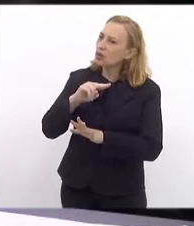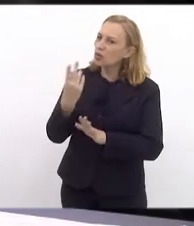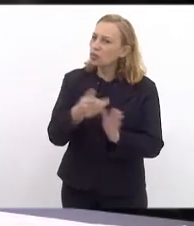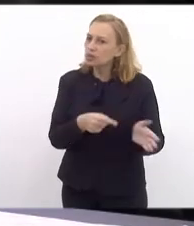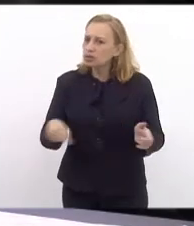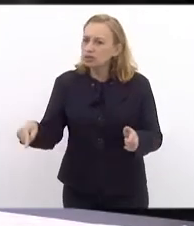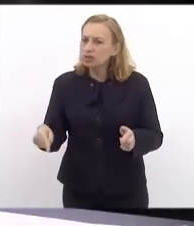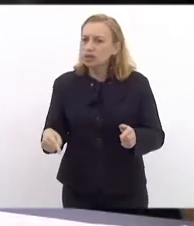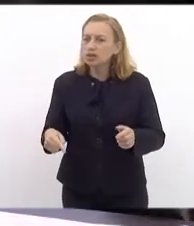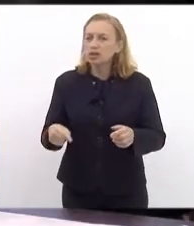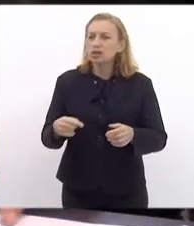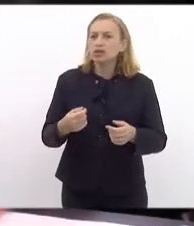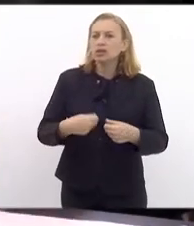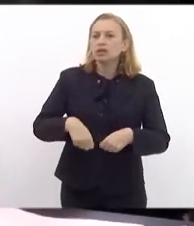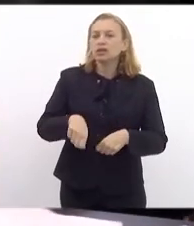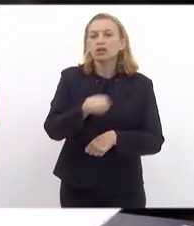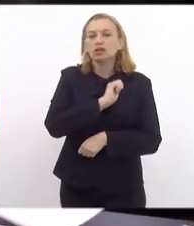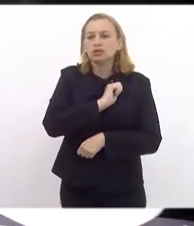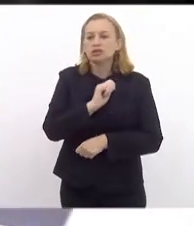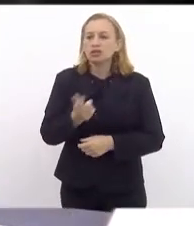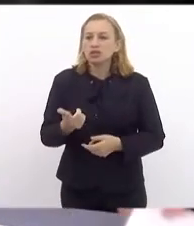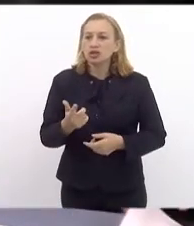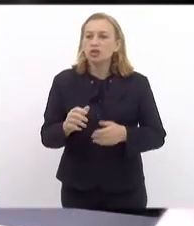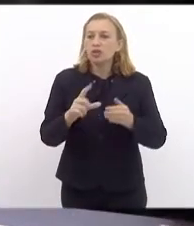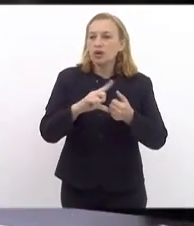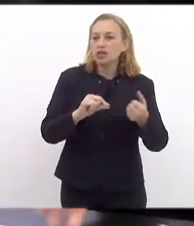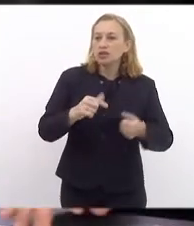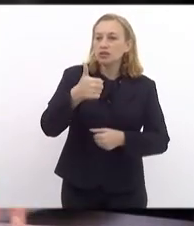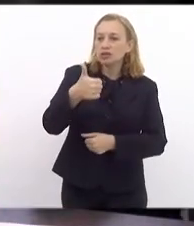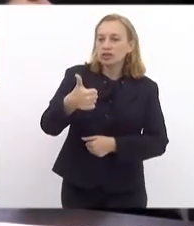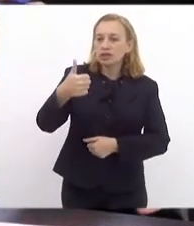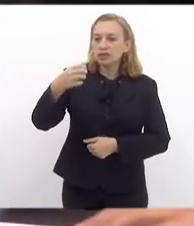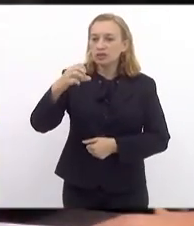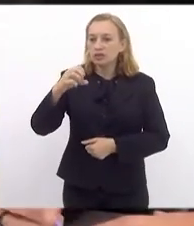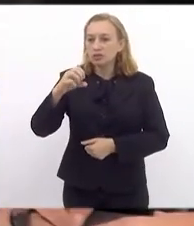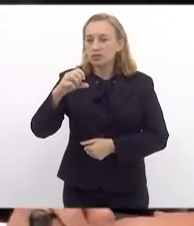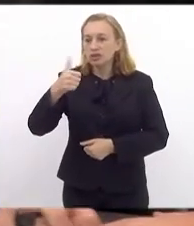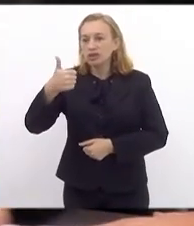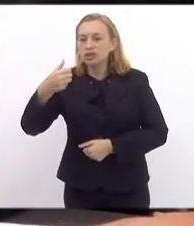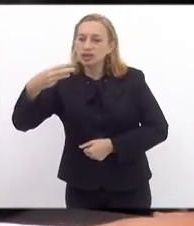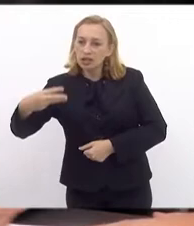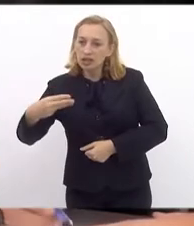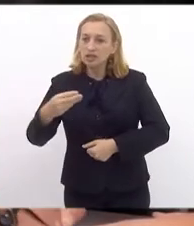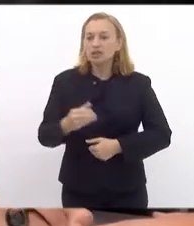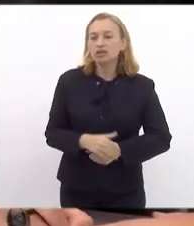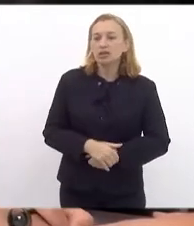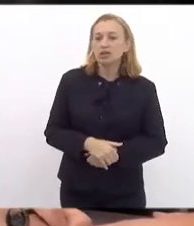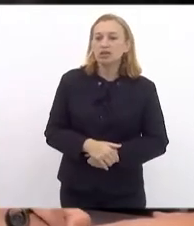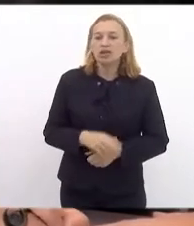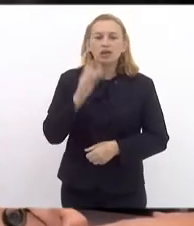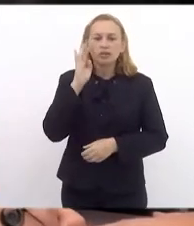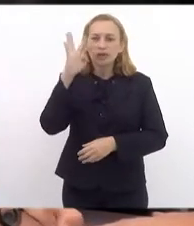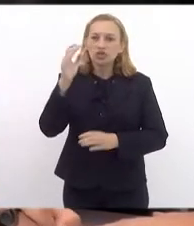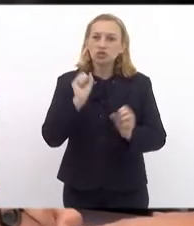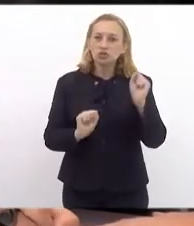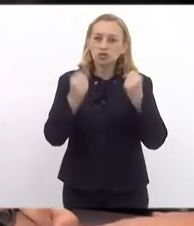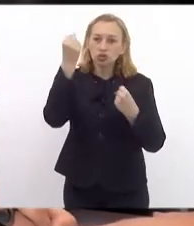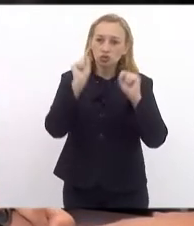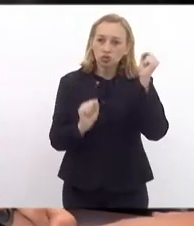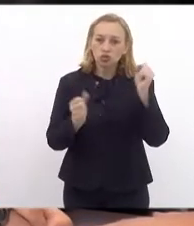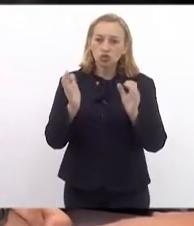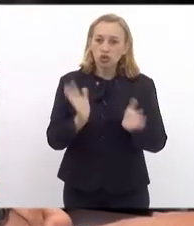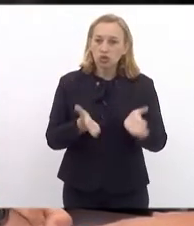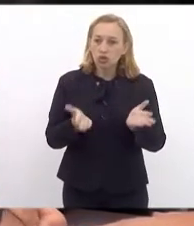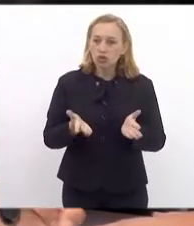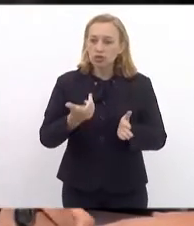condicionar o benefício fiscal sem observância do artigo 113 do adct é a Imagina que uma indústria hoje passando a